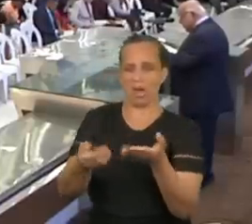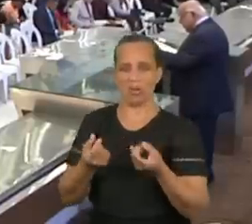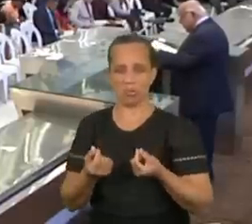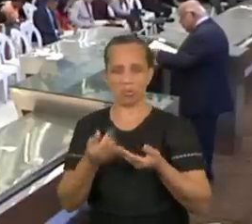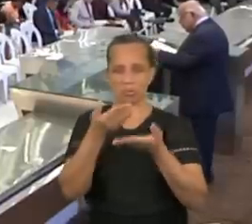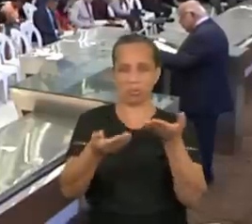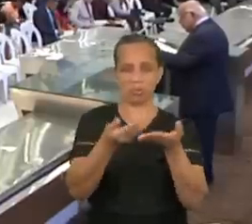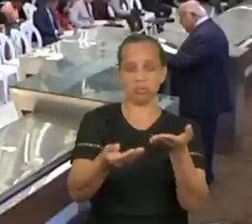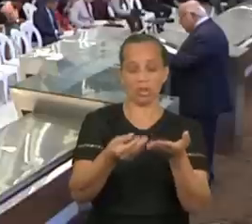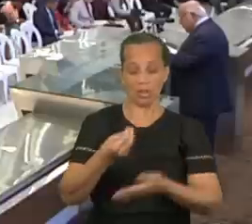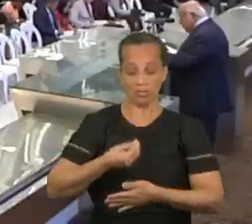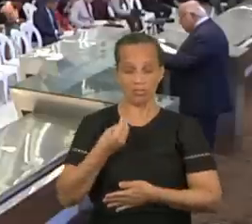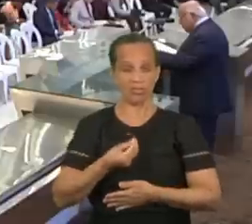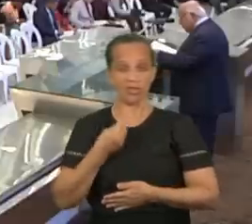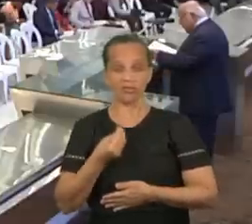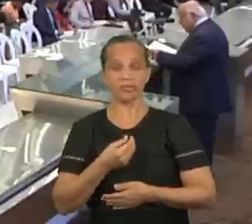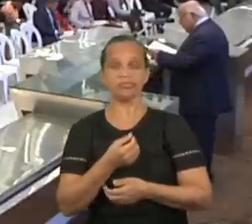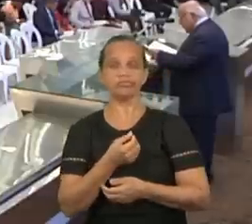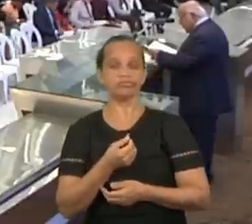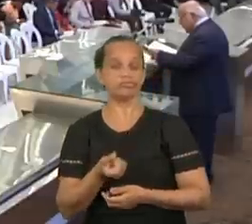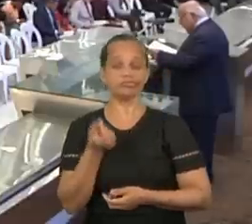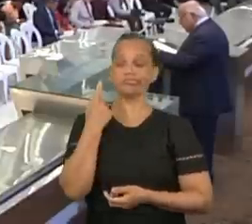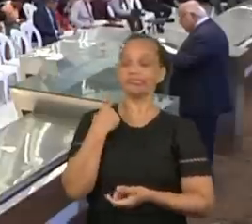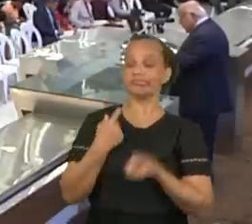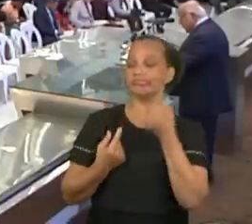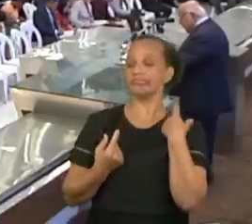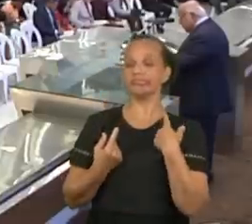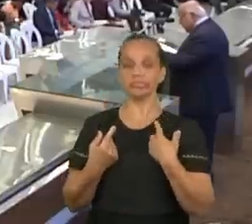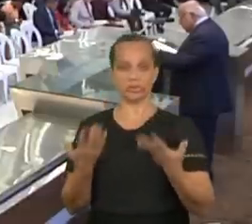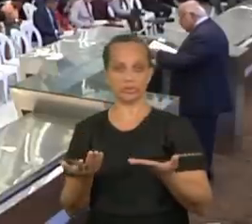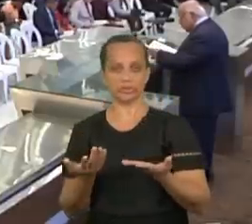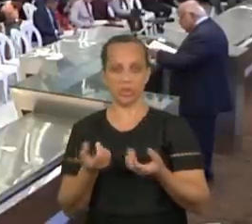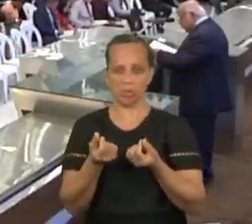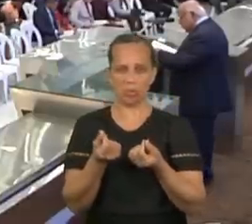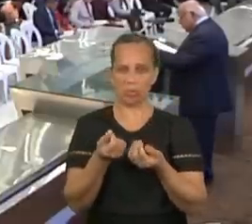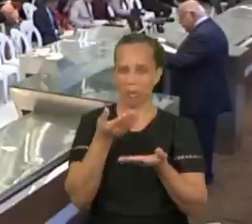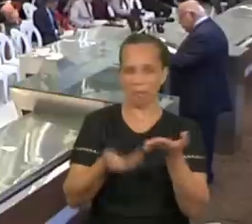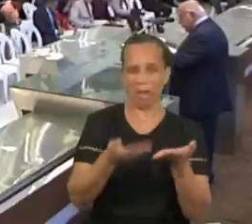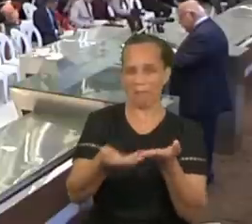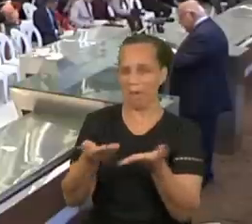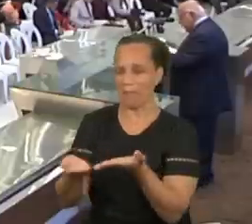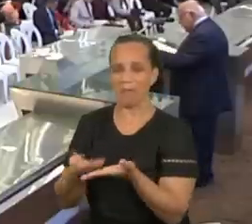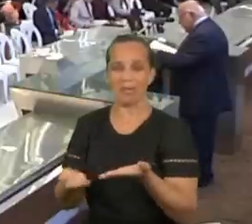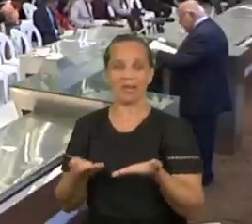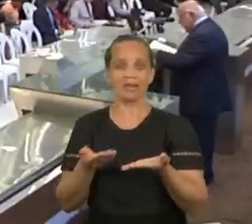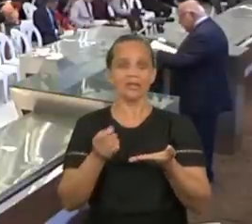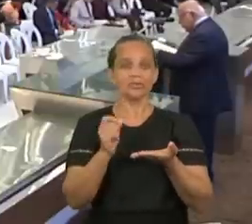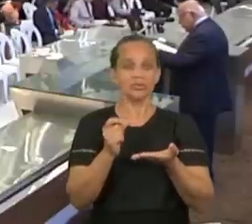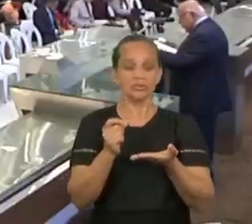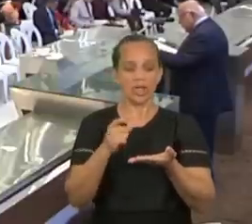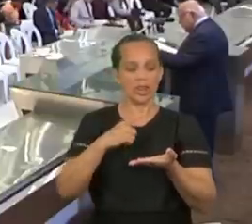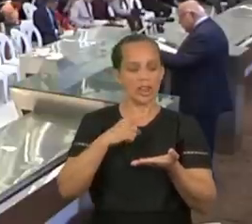vivendo como dissolutamente havendo ele gastado tudo ouve naquela terra